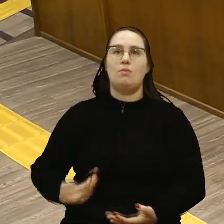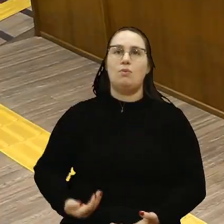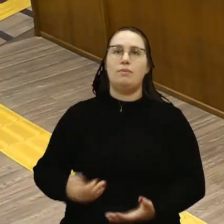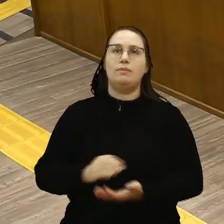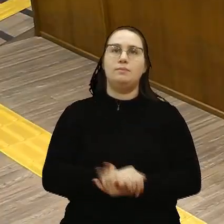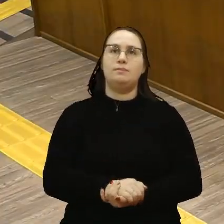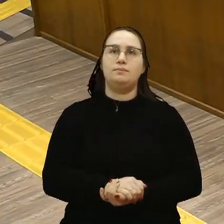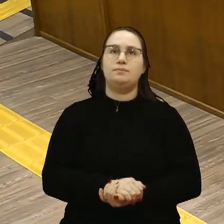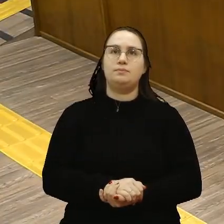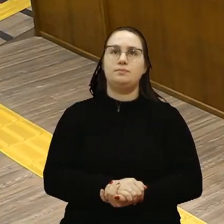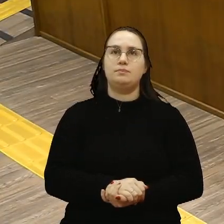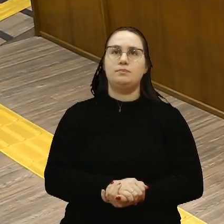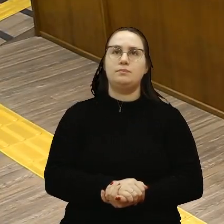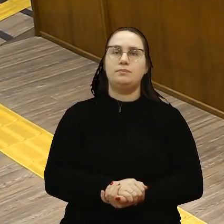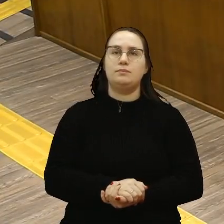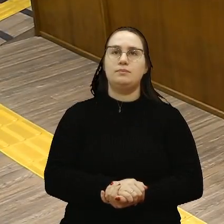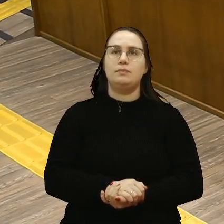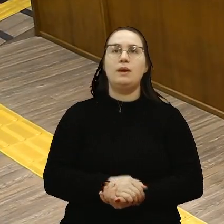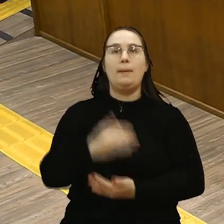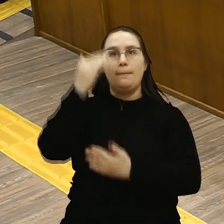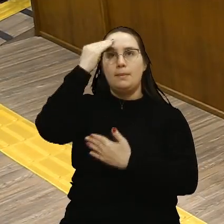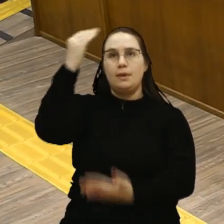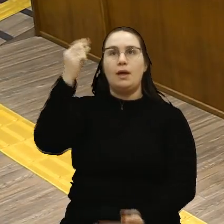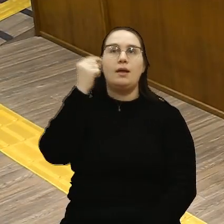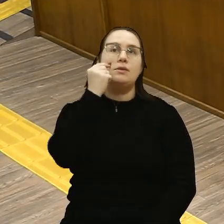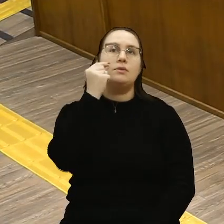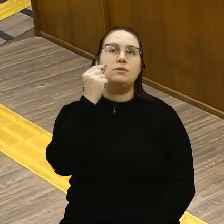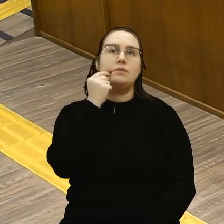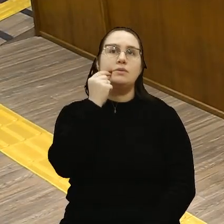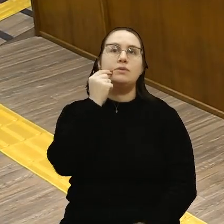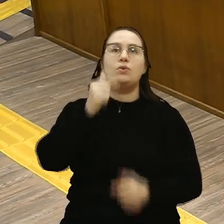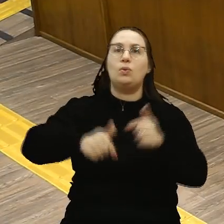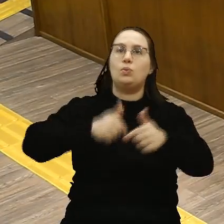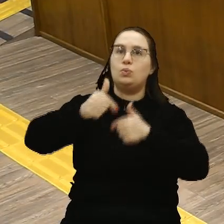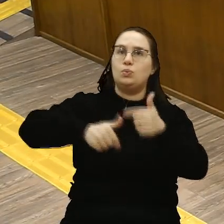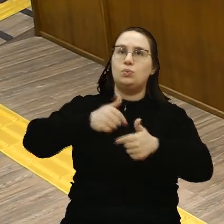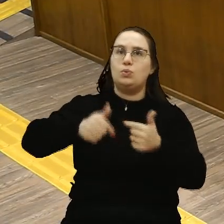Do vereador Cláudio Libardi, devolvo os trabalhos ao primeiro vice-presidente.